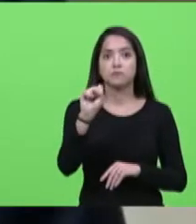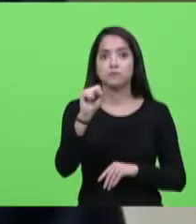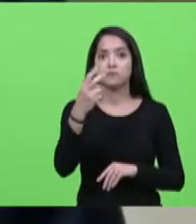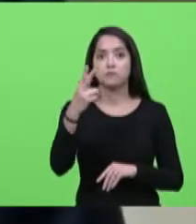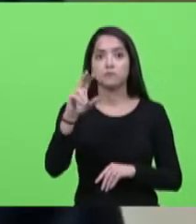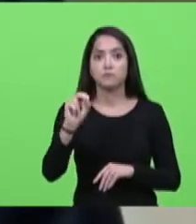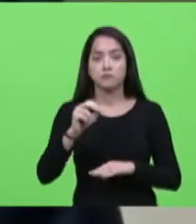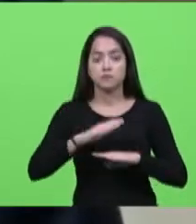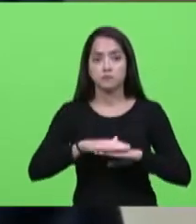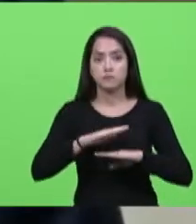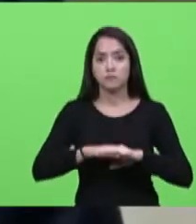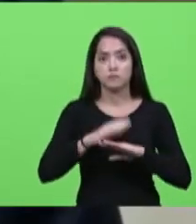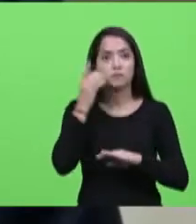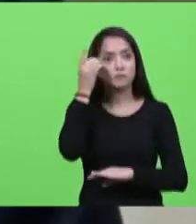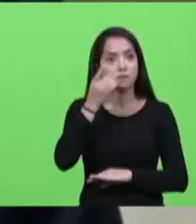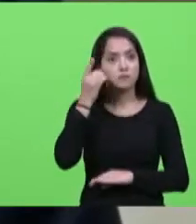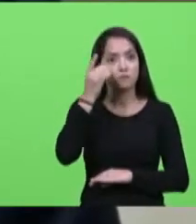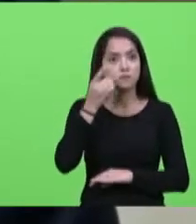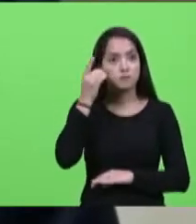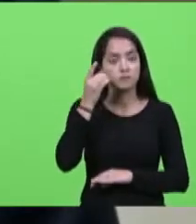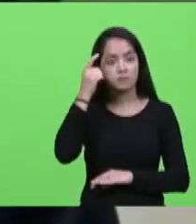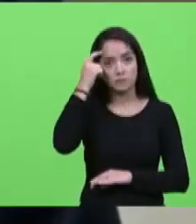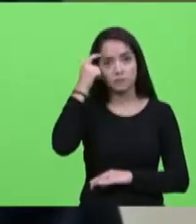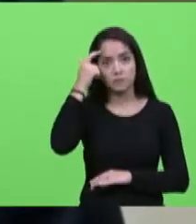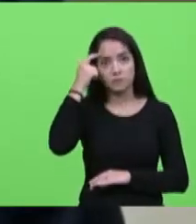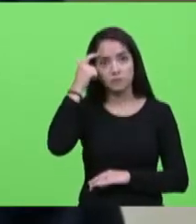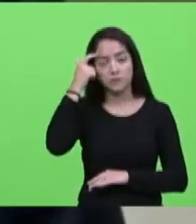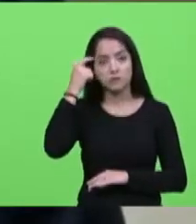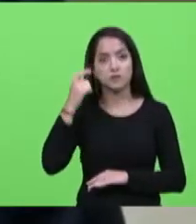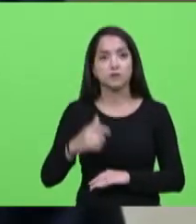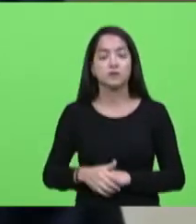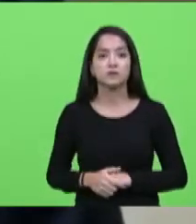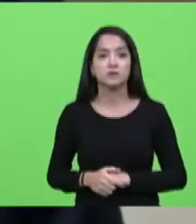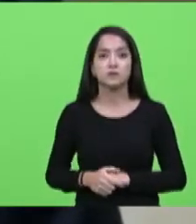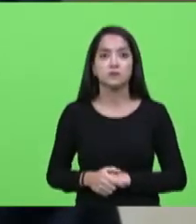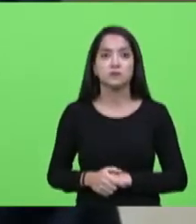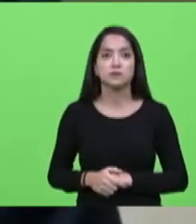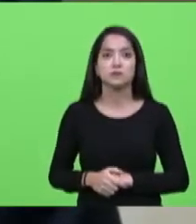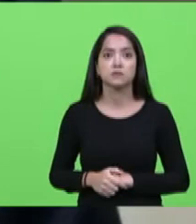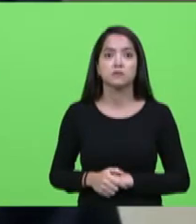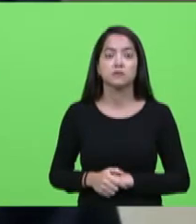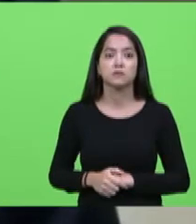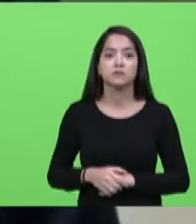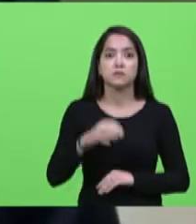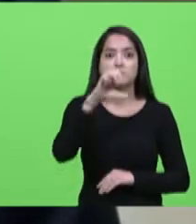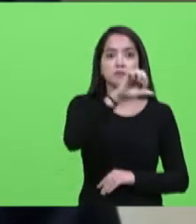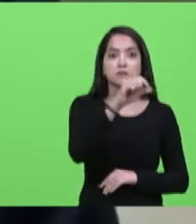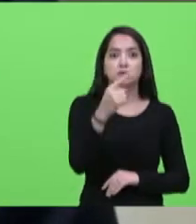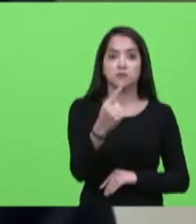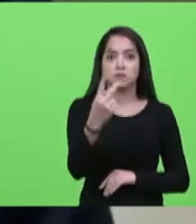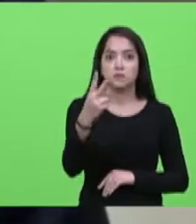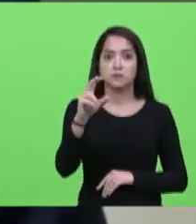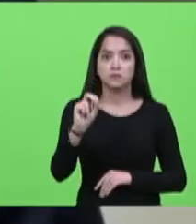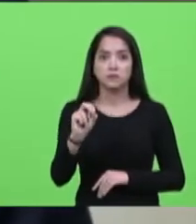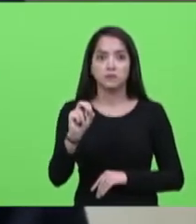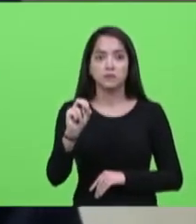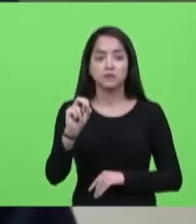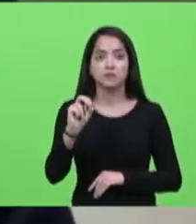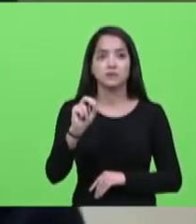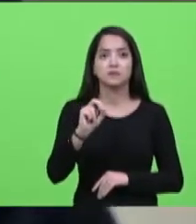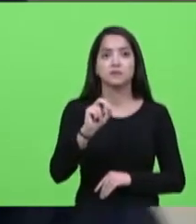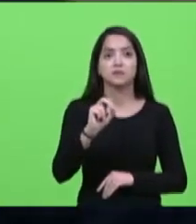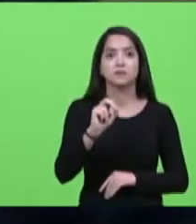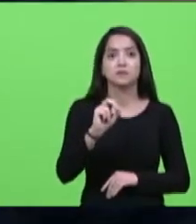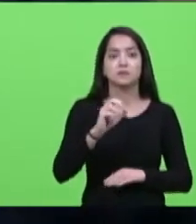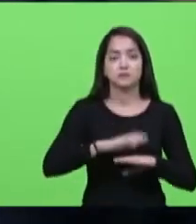88-2020, autor, deputado Carlito Merz. E PL 91-2020, também de autoria